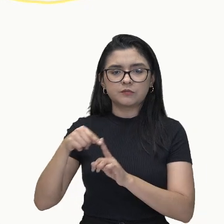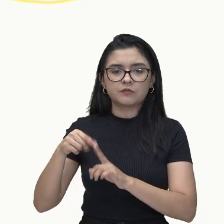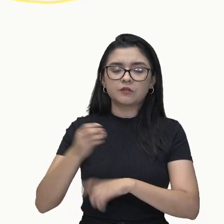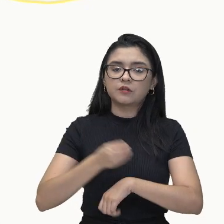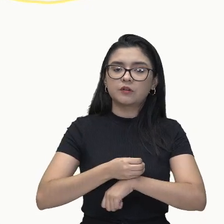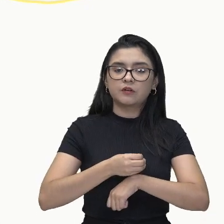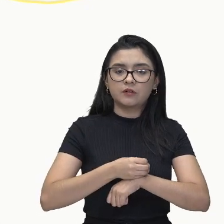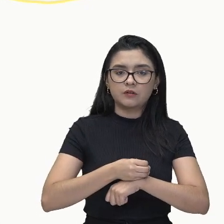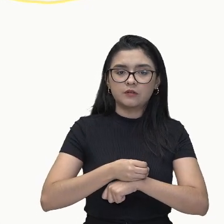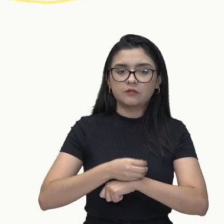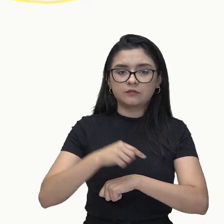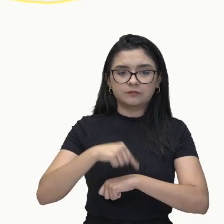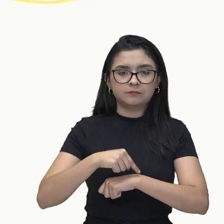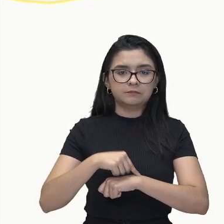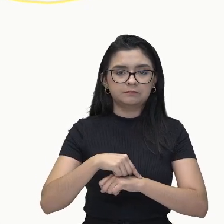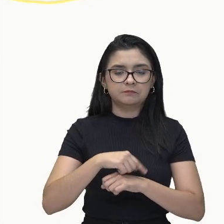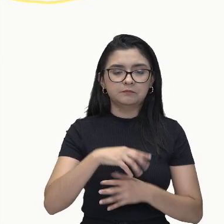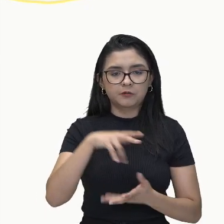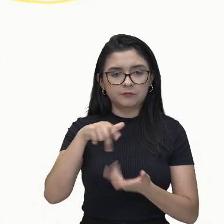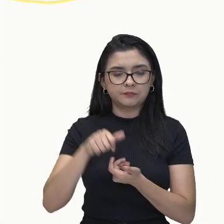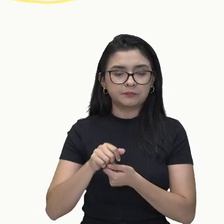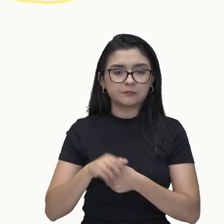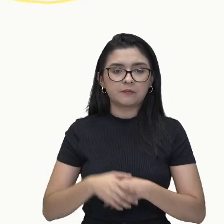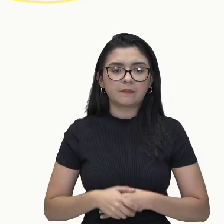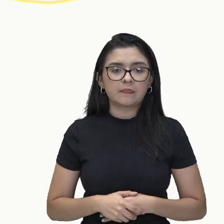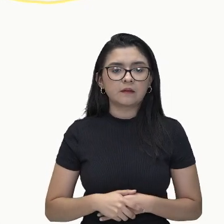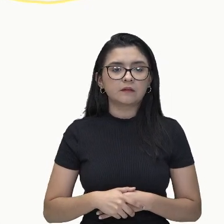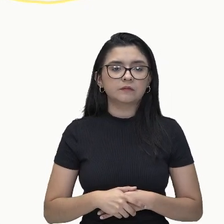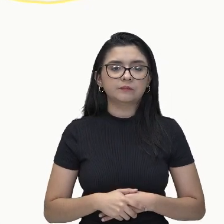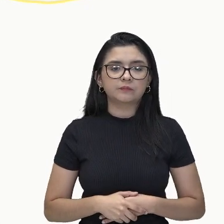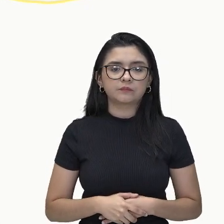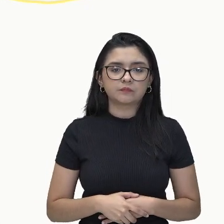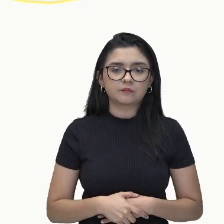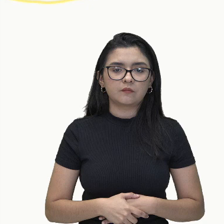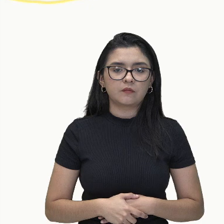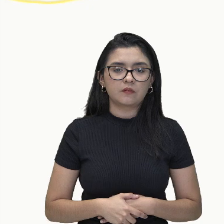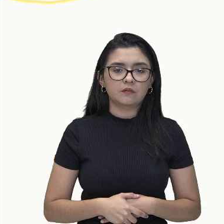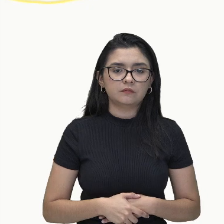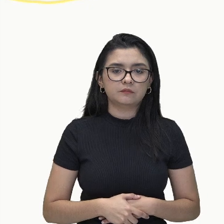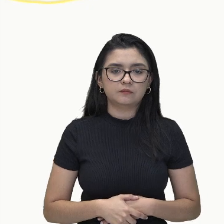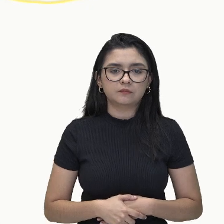reles mundo diente